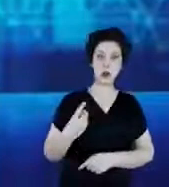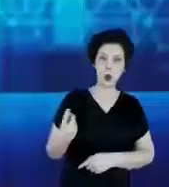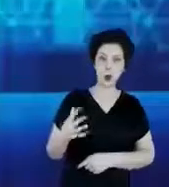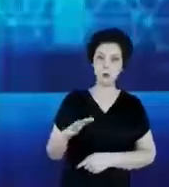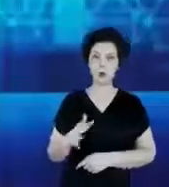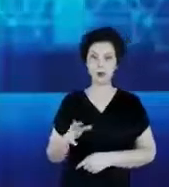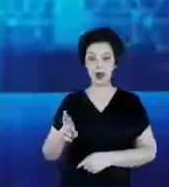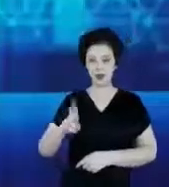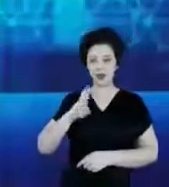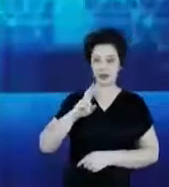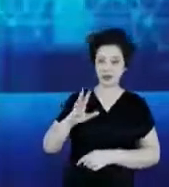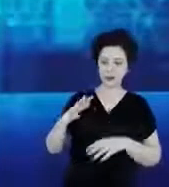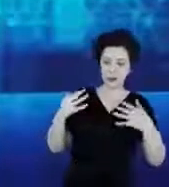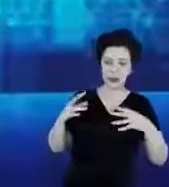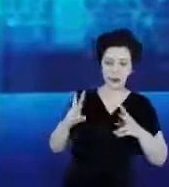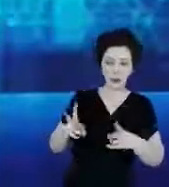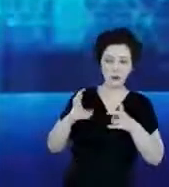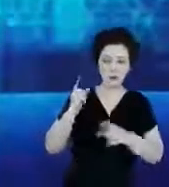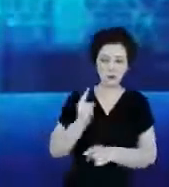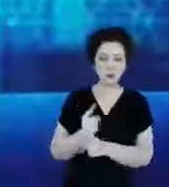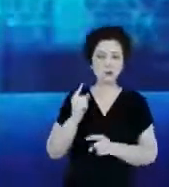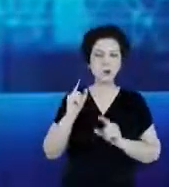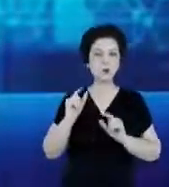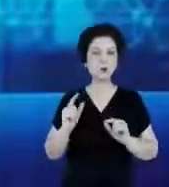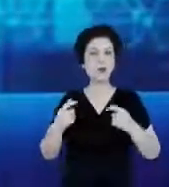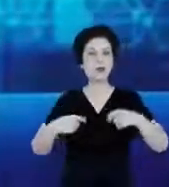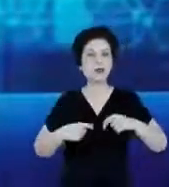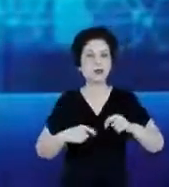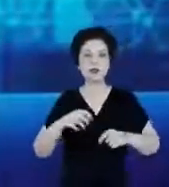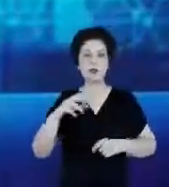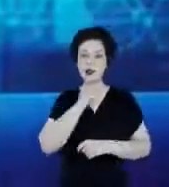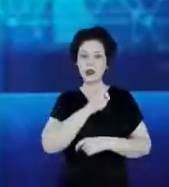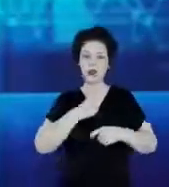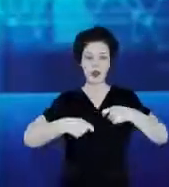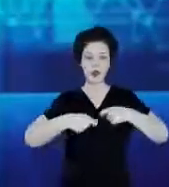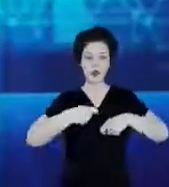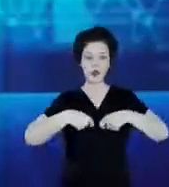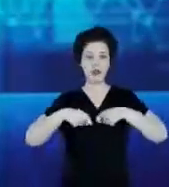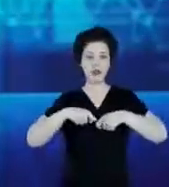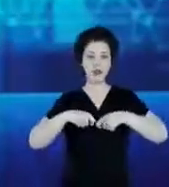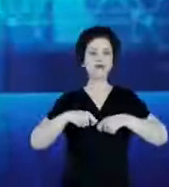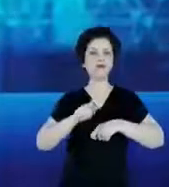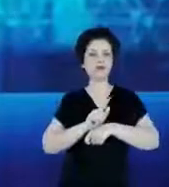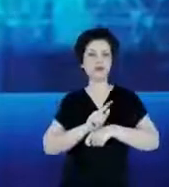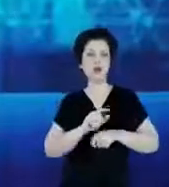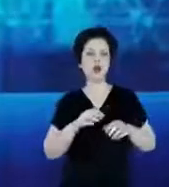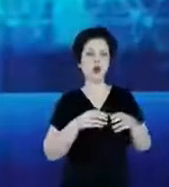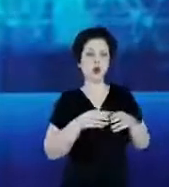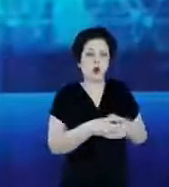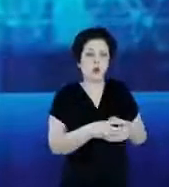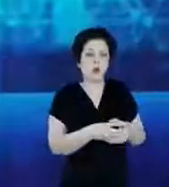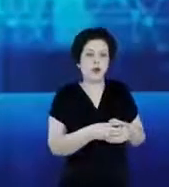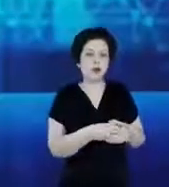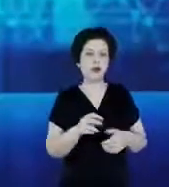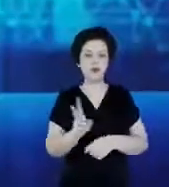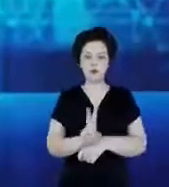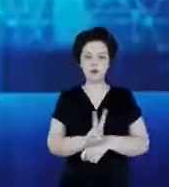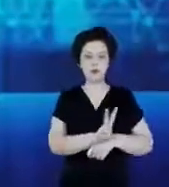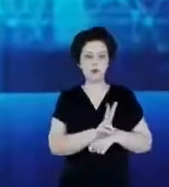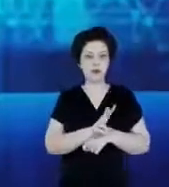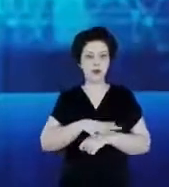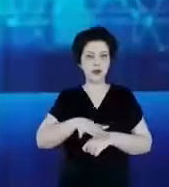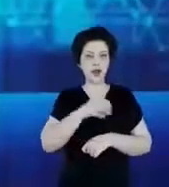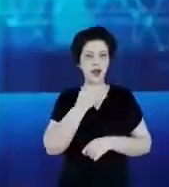dela, identificou-se a necessidade de ter uma governança e, com isso, instalou-se o Comitê de Monitoramento do Setor Elétrico Brasileiro,